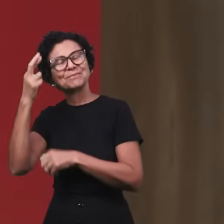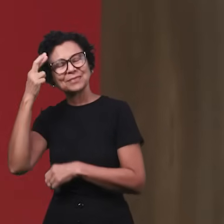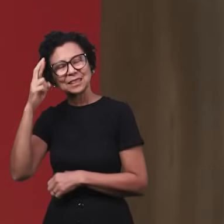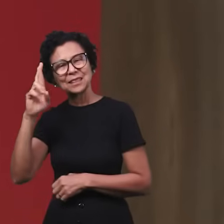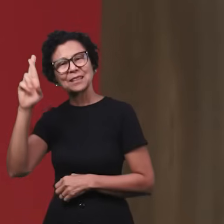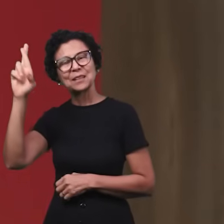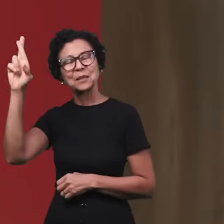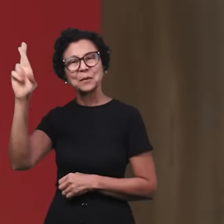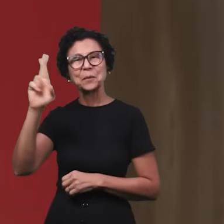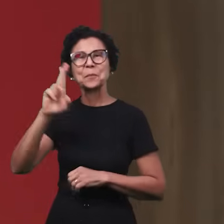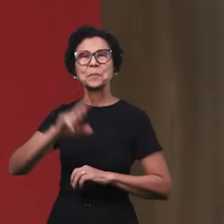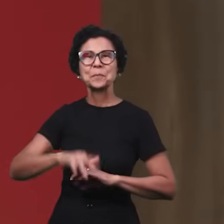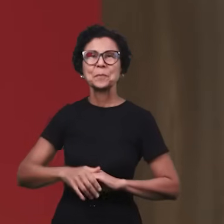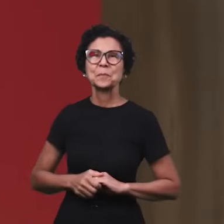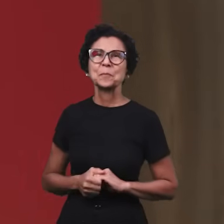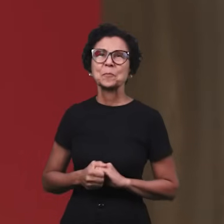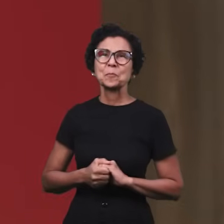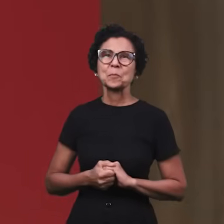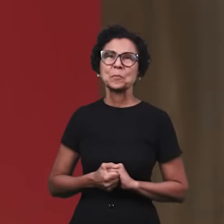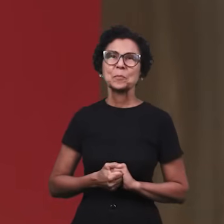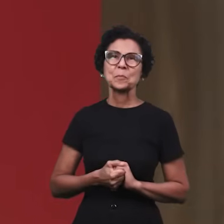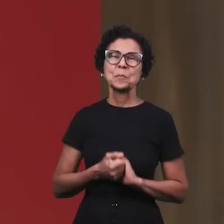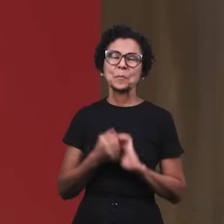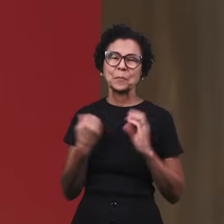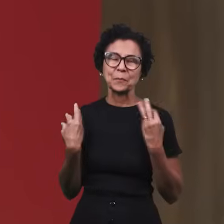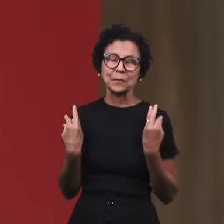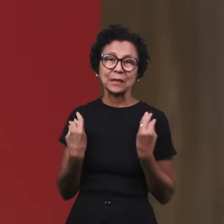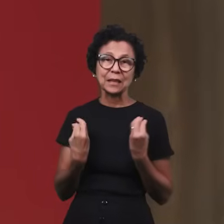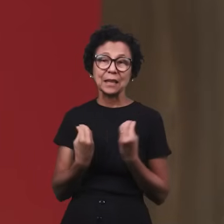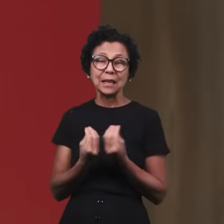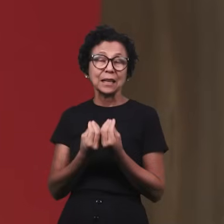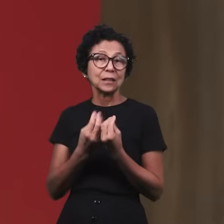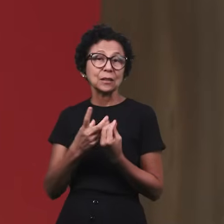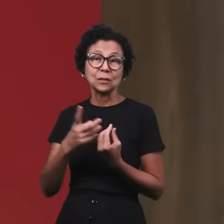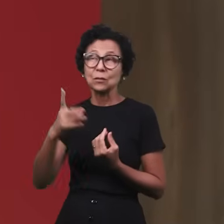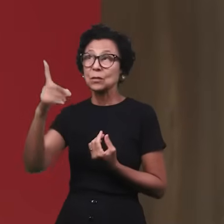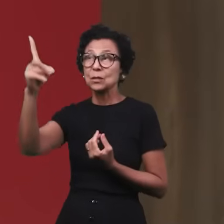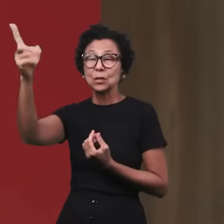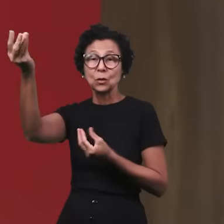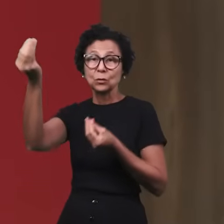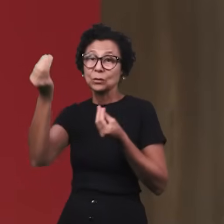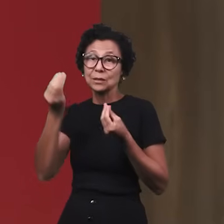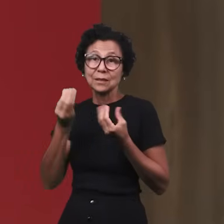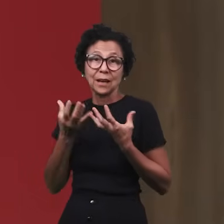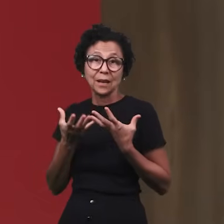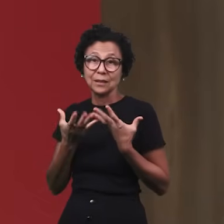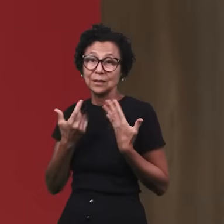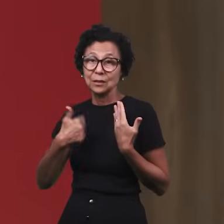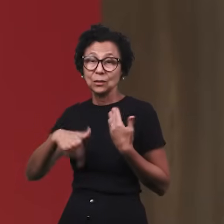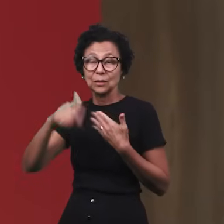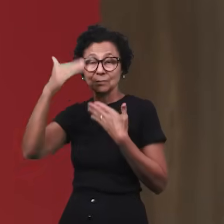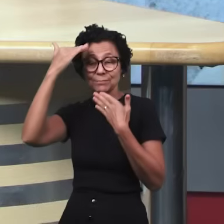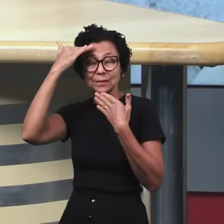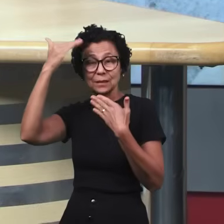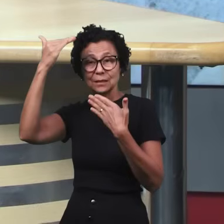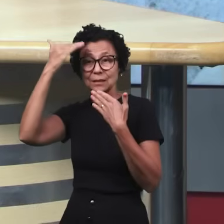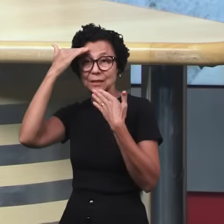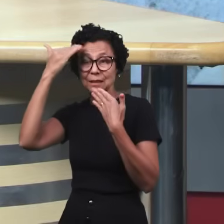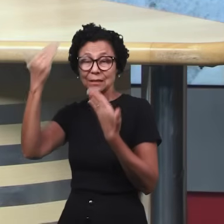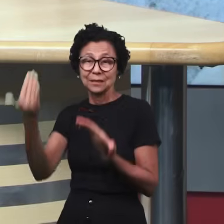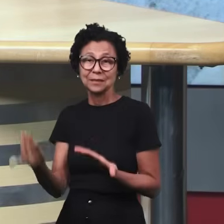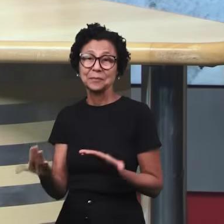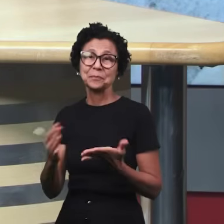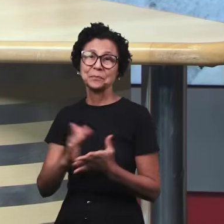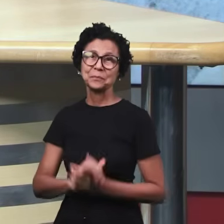este trabalho aqui a partir daquilo que nós recebemos do próprio Senhor. E como nós estamos falando